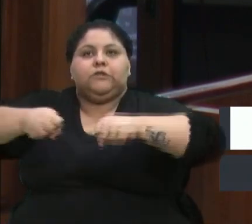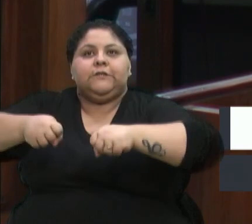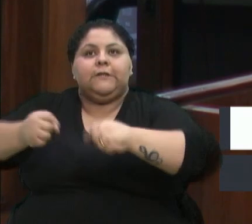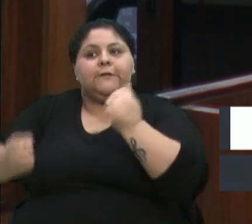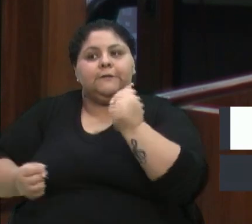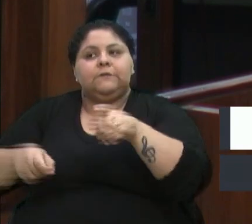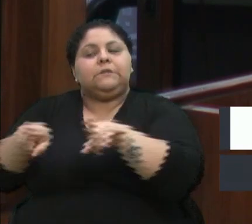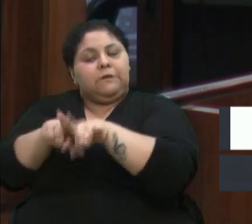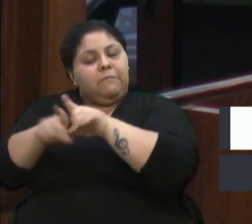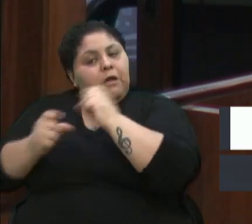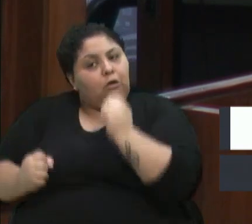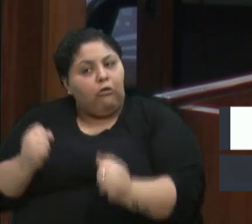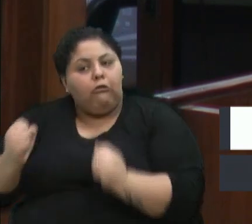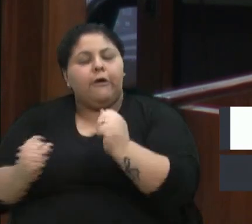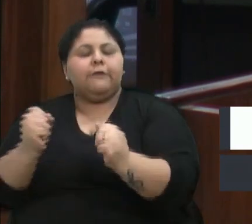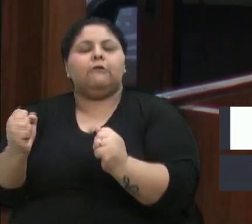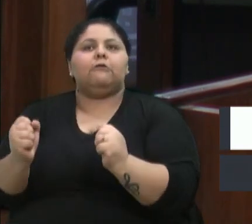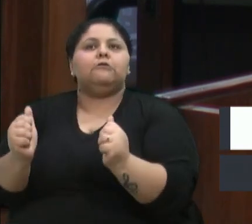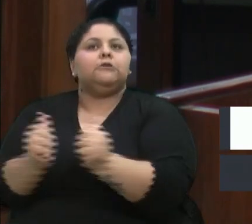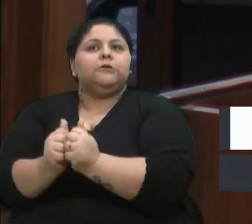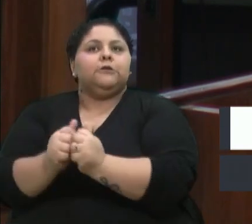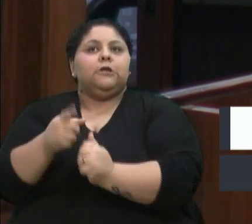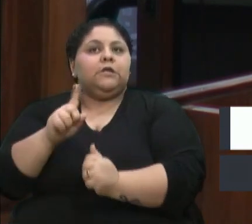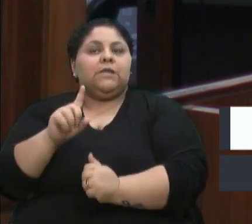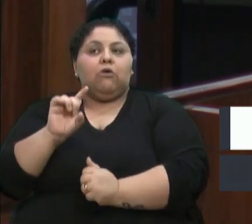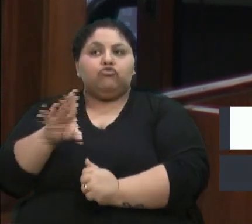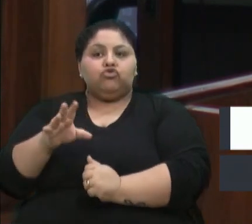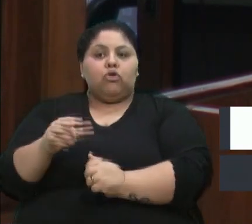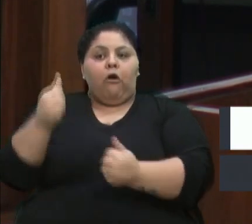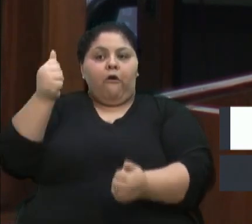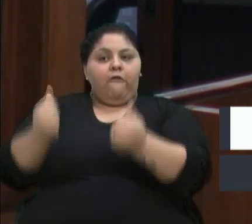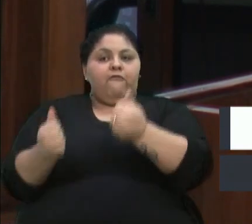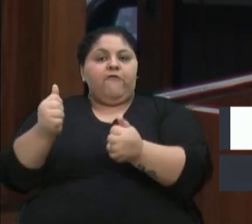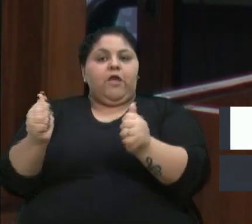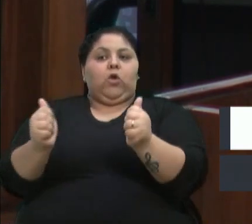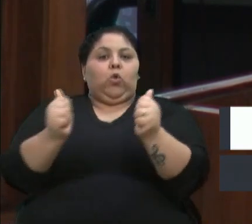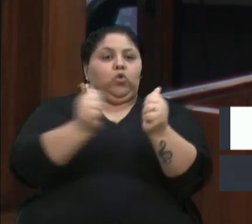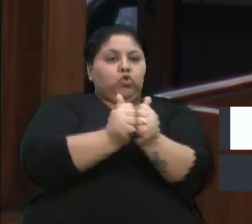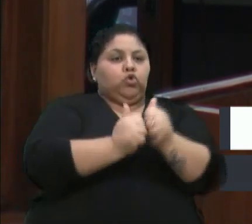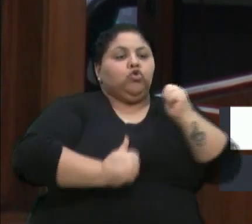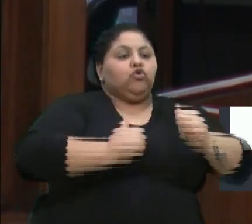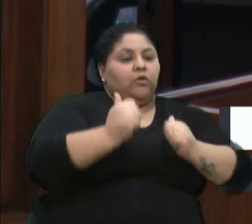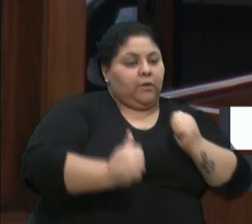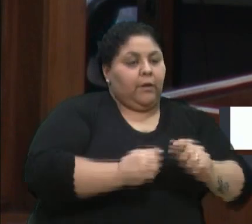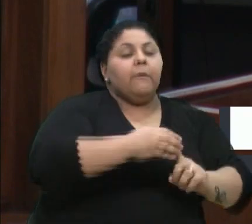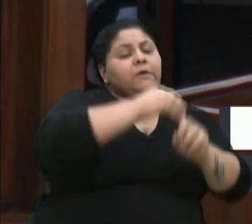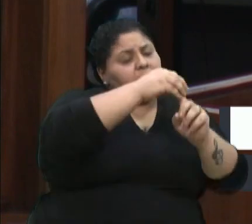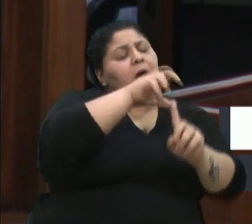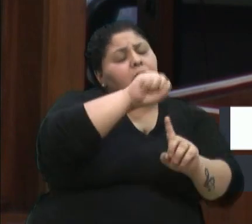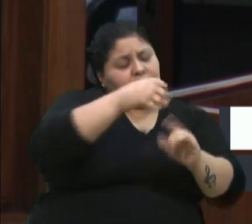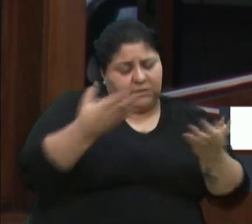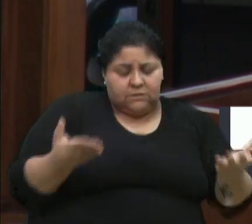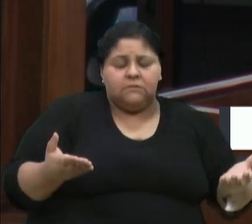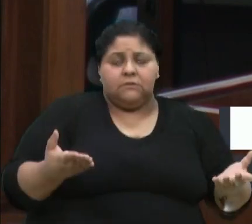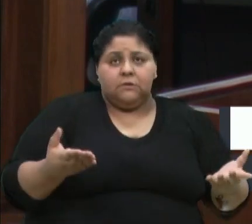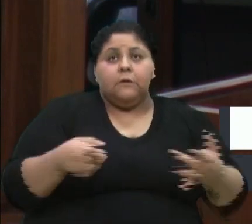corredor. E não é só a questão veículo-atleta, que é a principal, sem dúvida nenhuma,